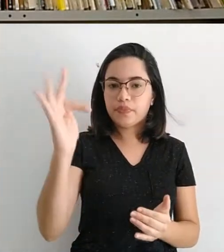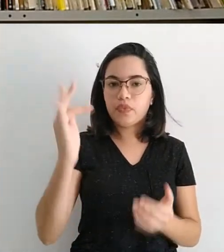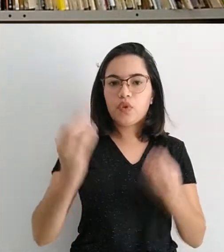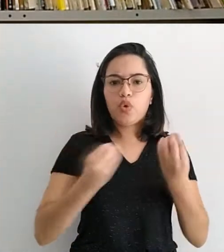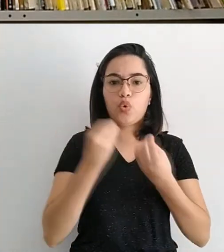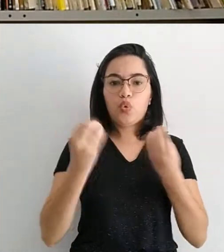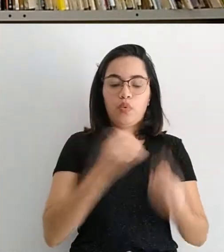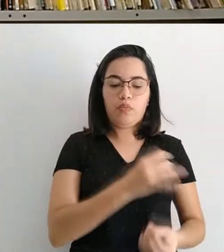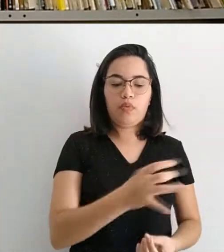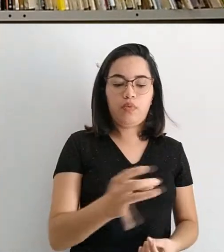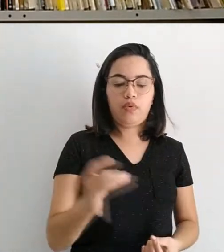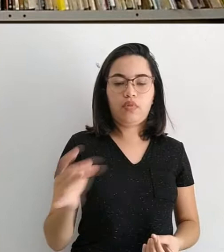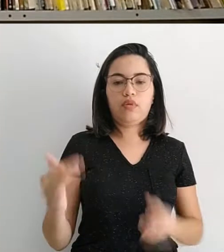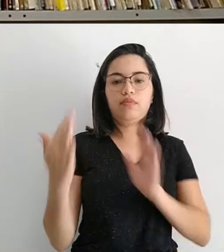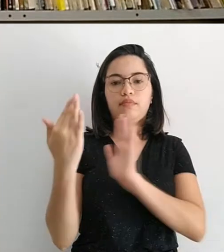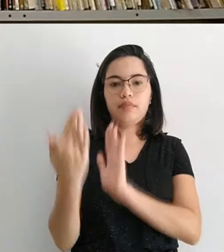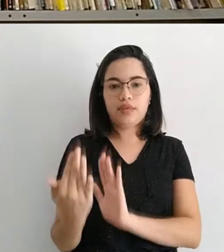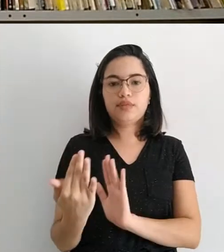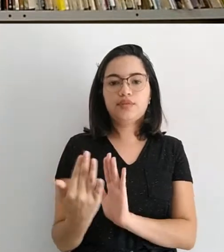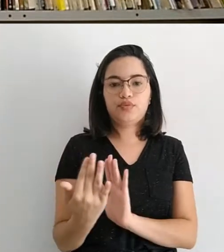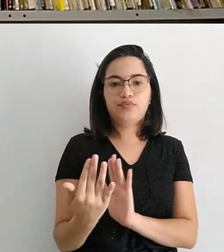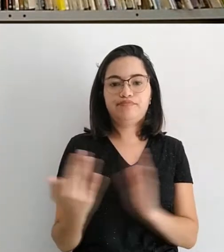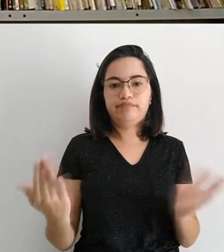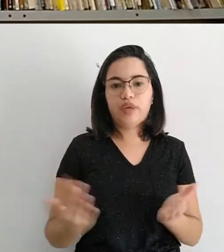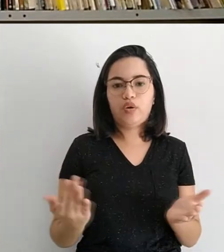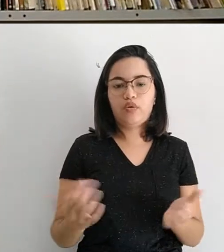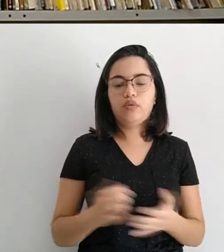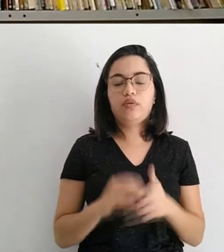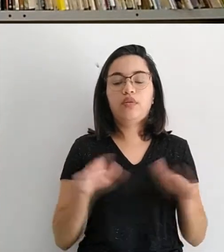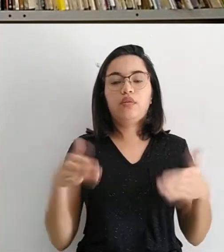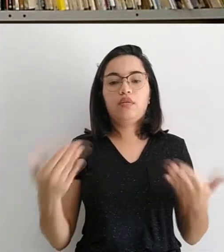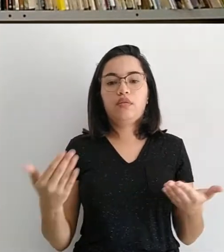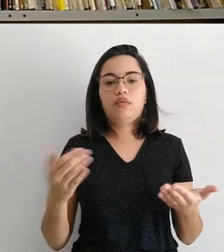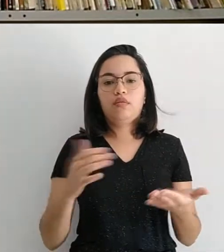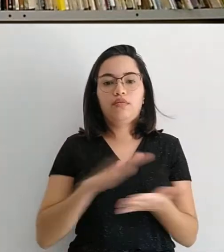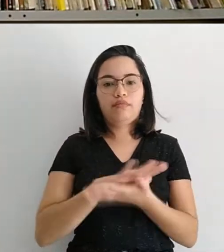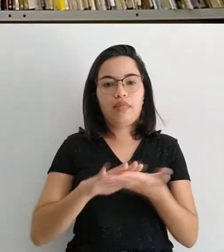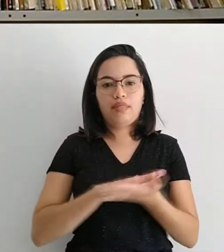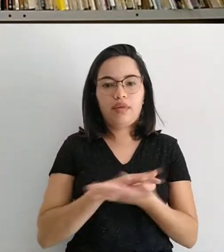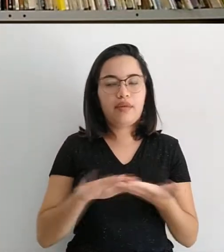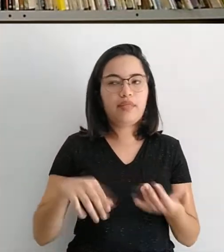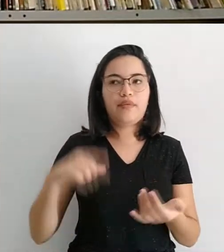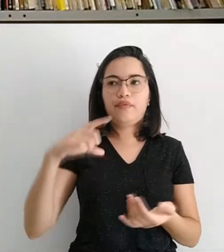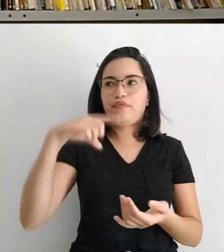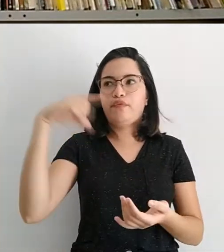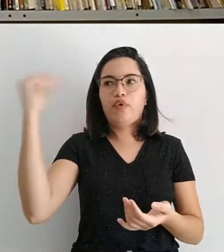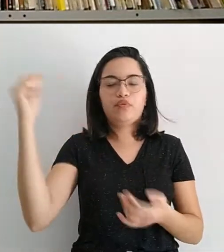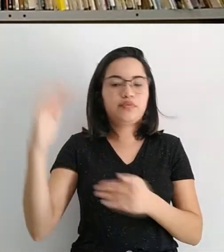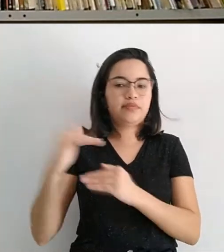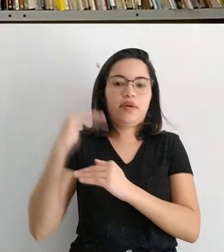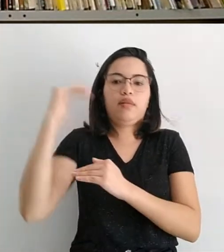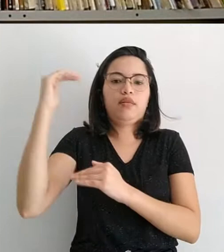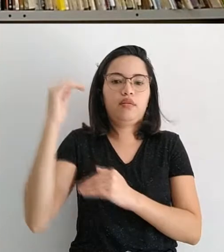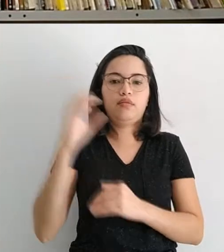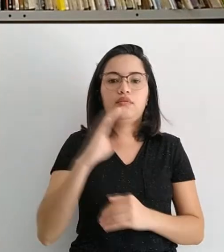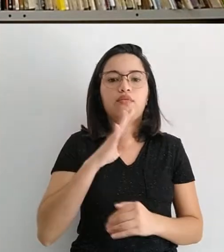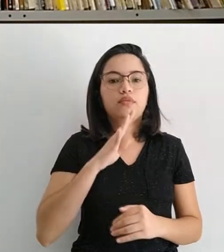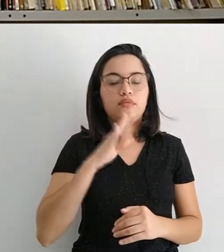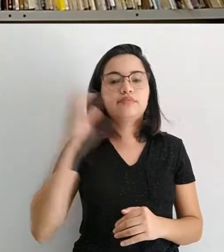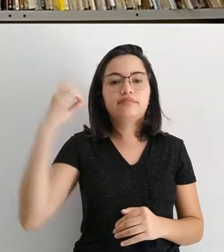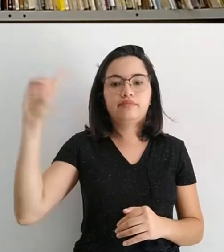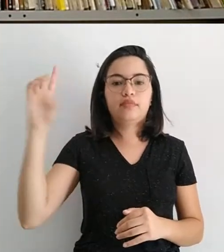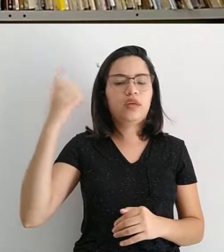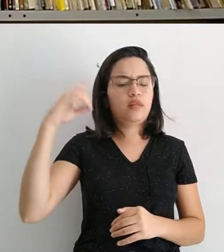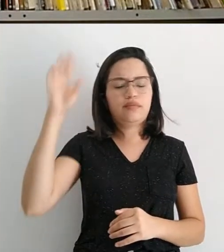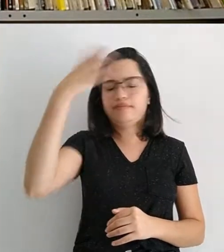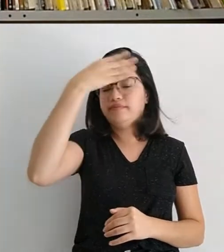como um eterno presente. Então, nada foge a esse conhecimento. Deus